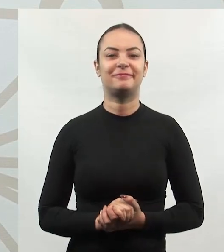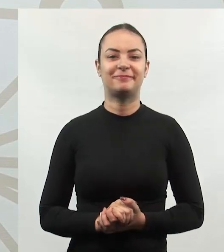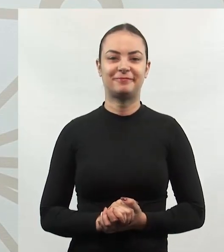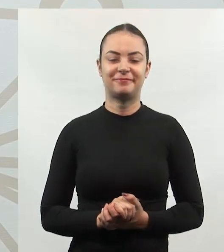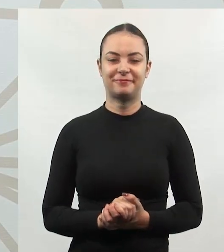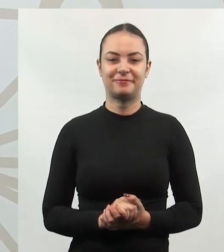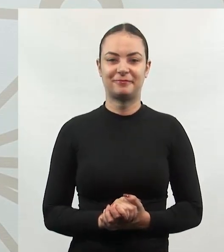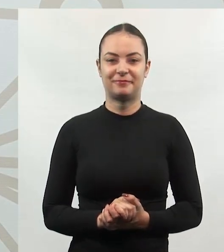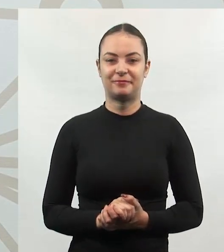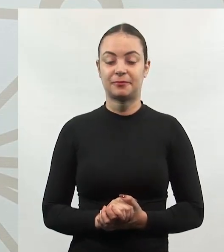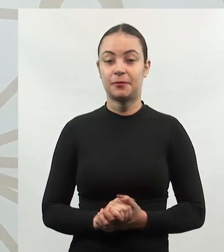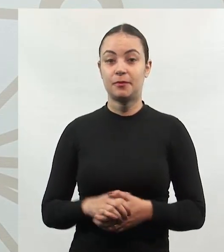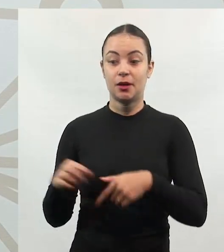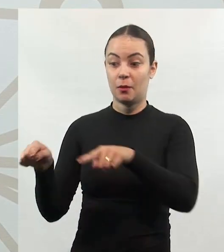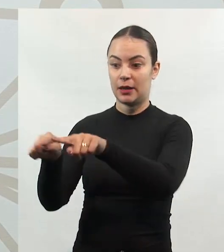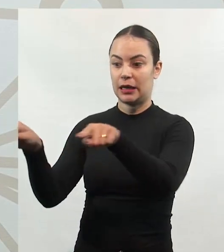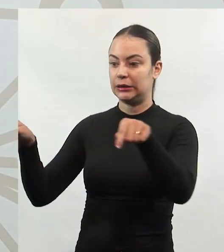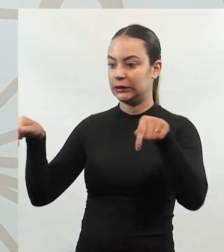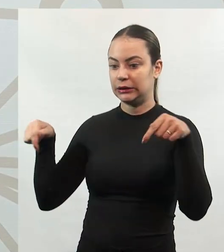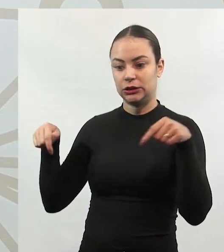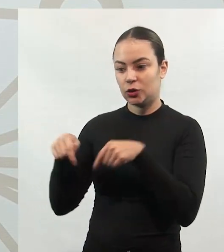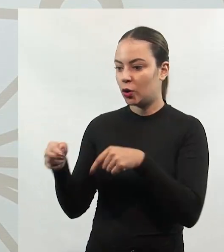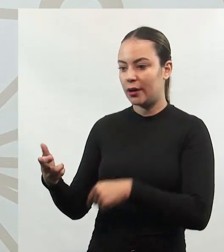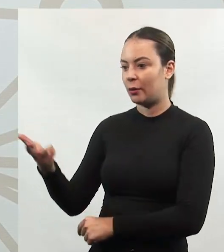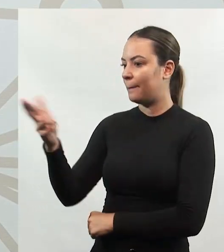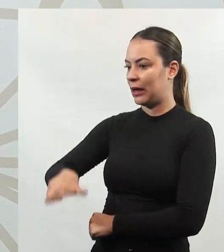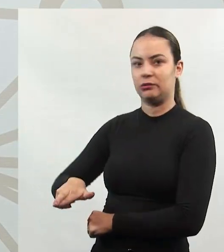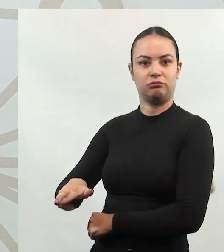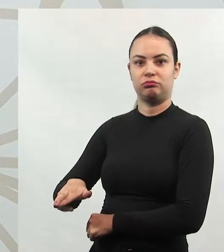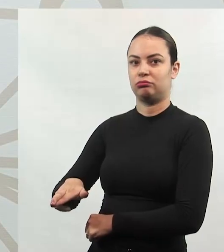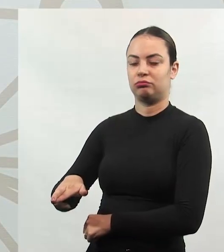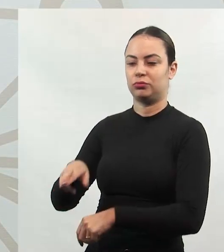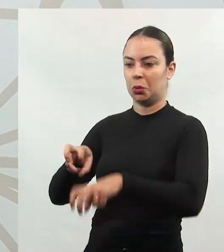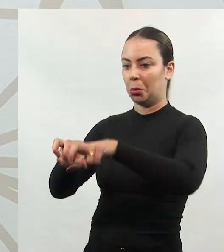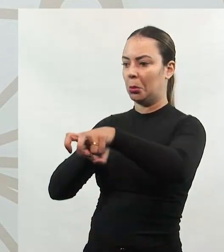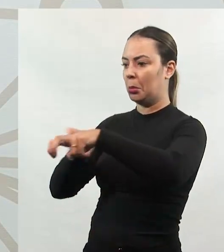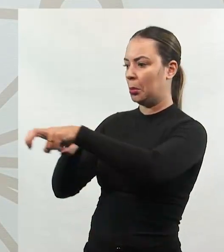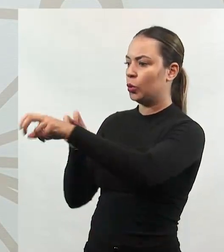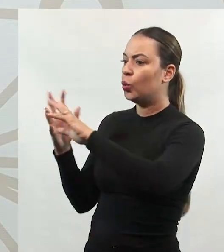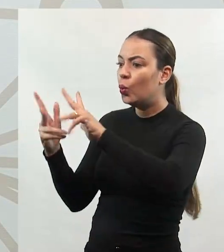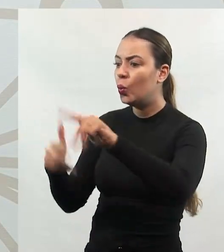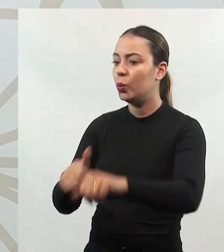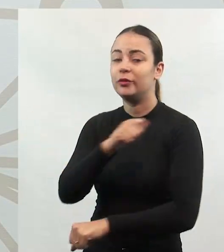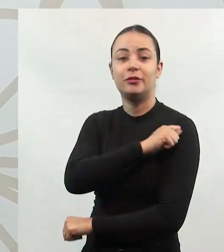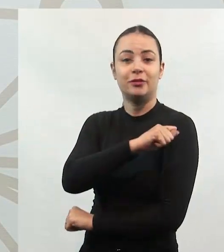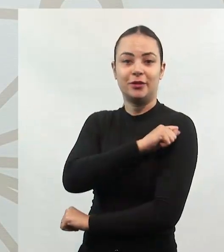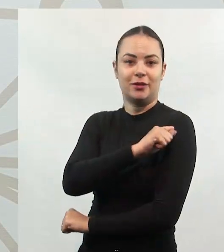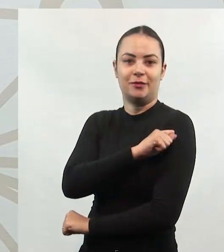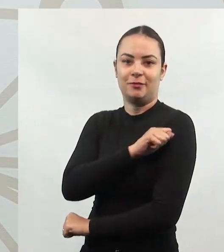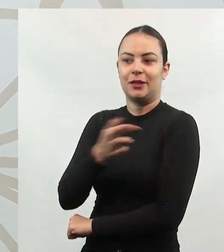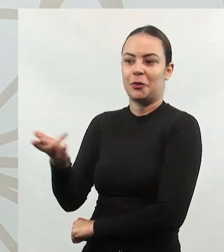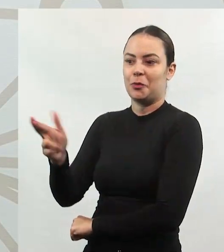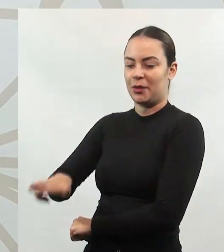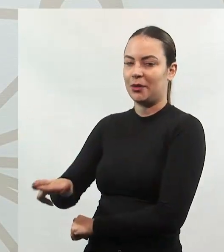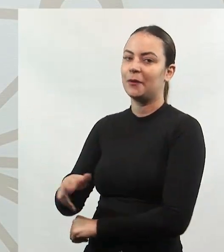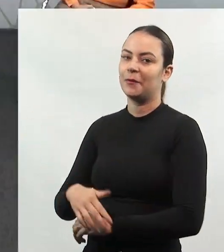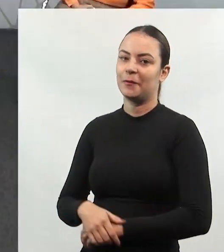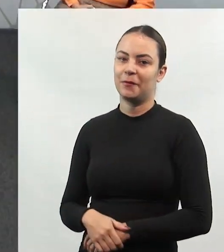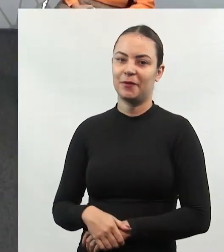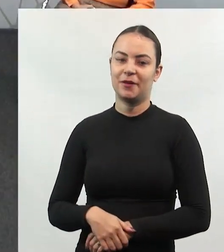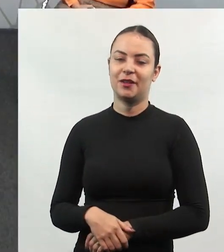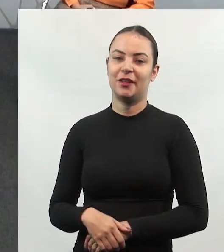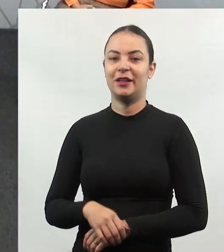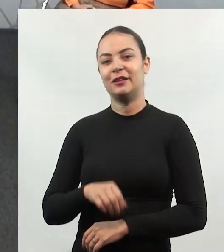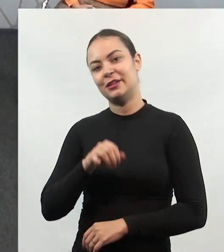se lembrando do professor Normando. E a gente tem um grupo, permanece esse grupo, a gente tem encontros anuais, 1, 2,